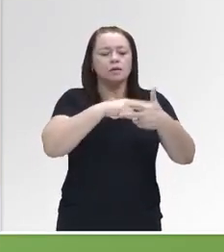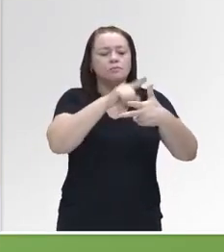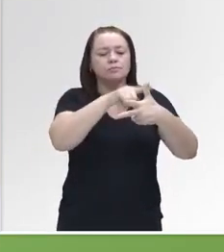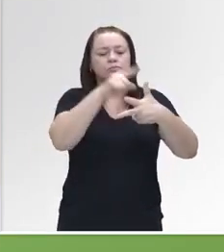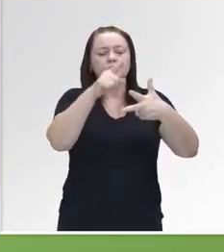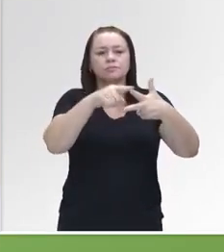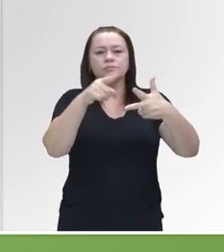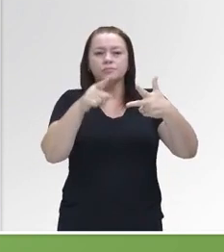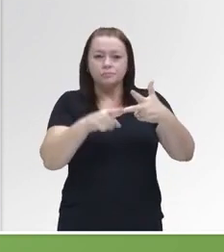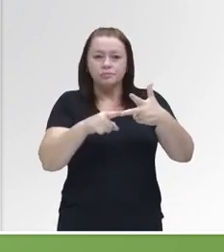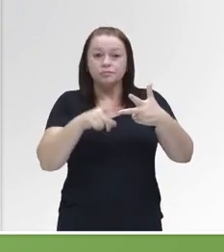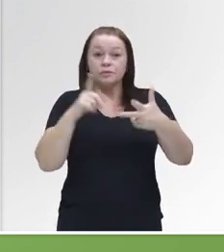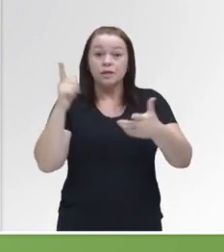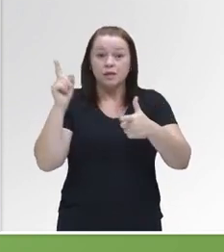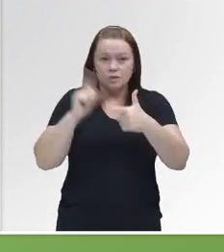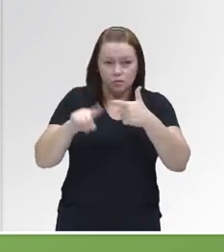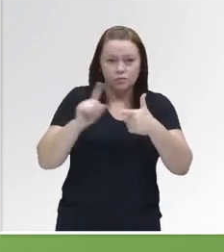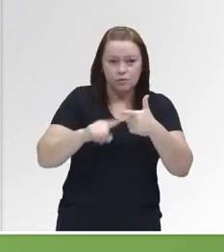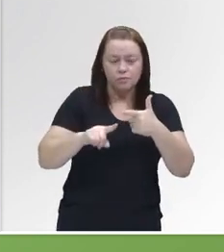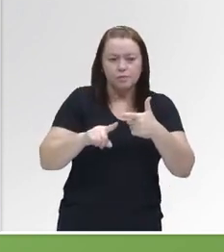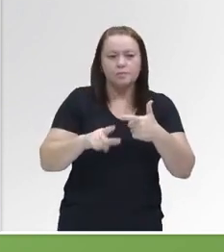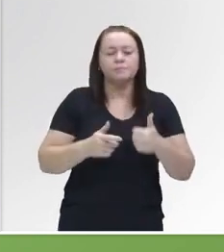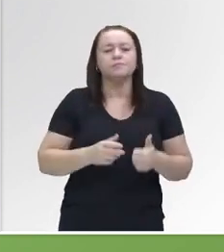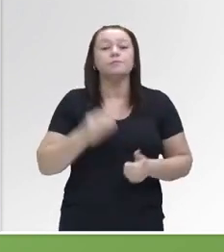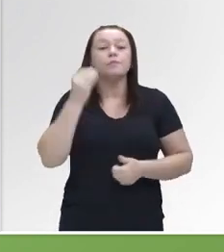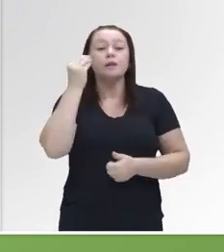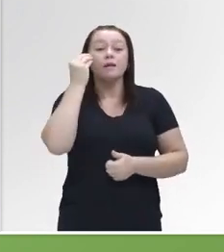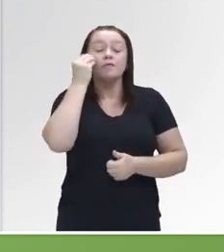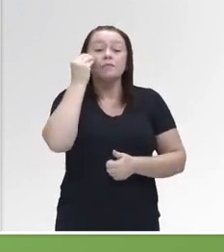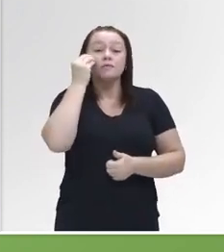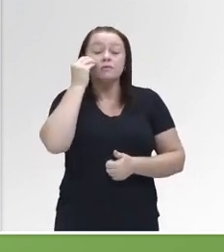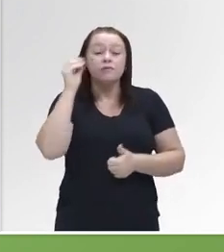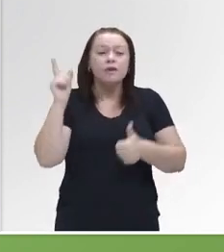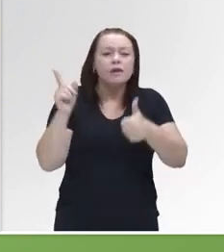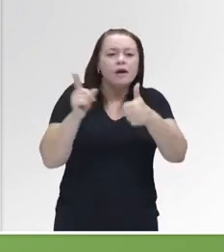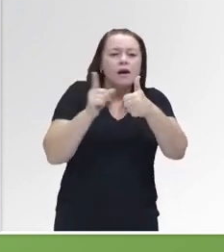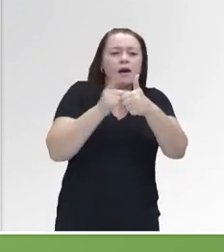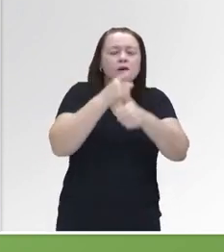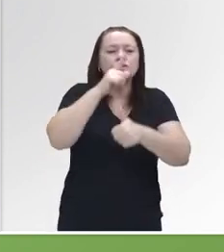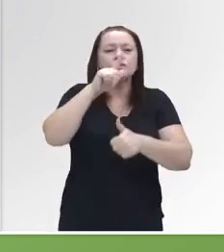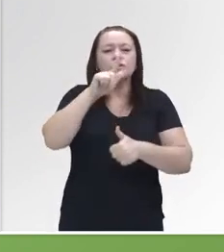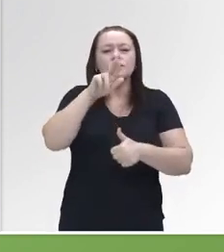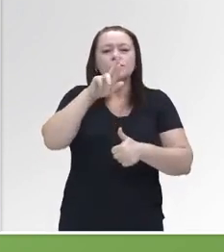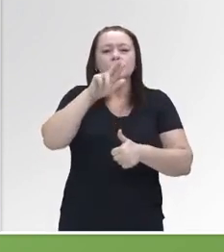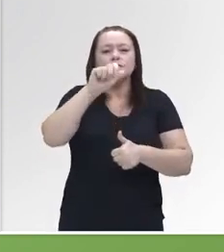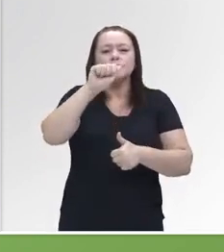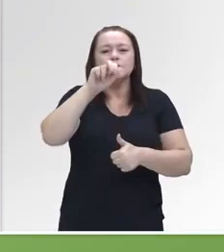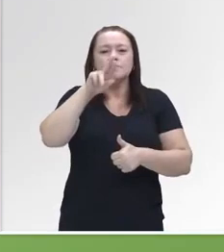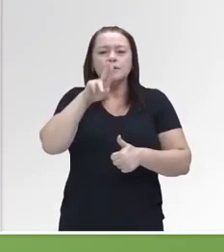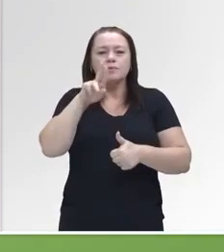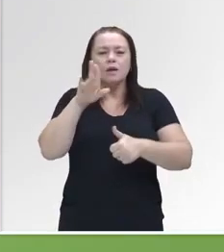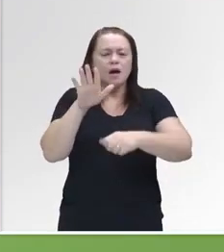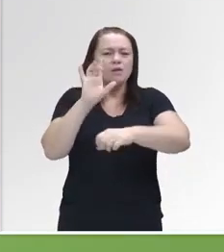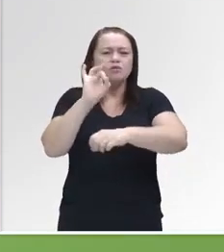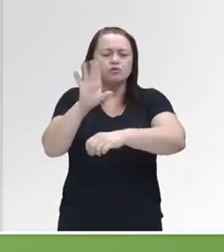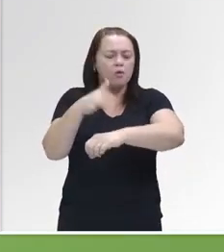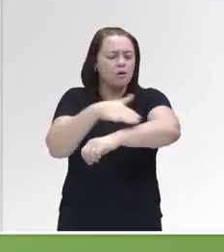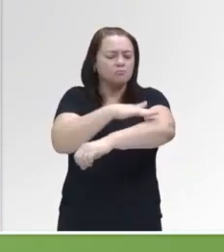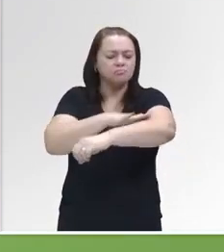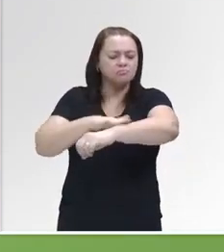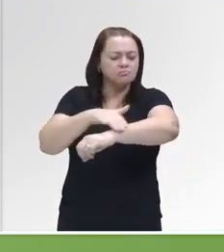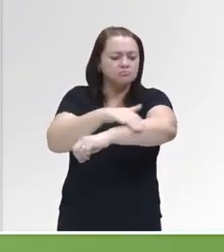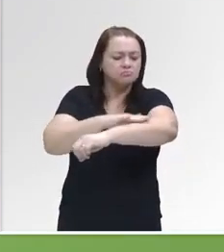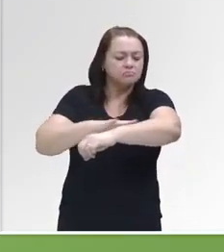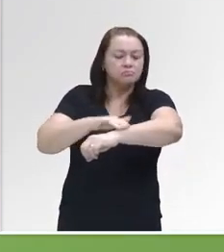para vocês a de primeiro grau, apenas a camada mais externa, que é a epiderme, que é afetada. Quando a queimadura ela é